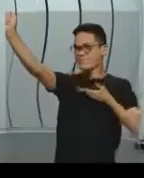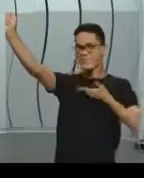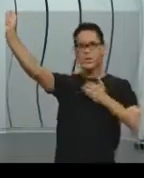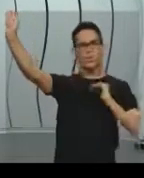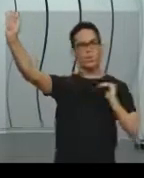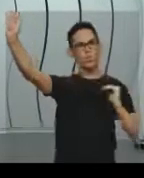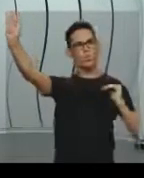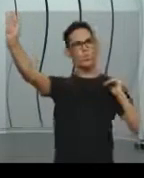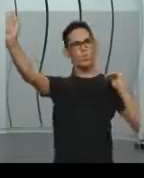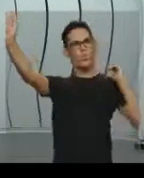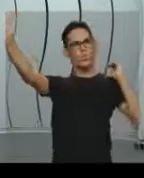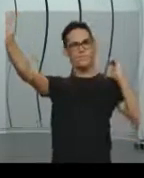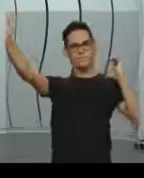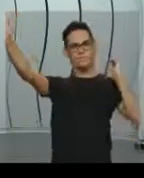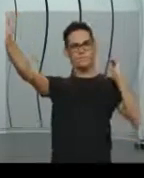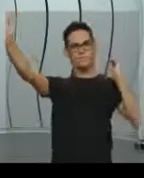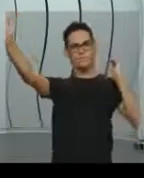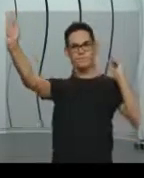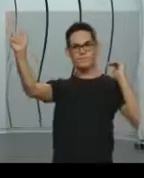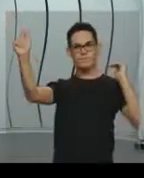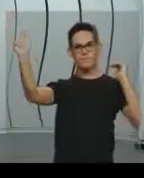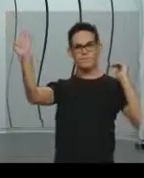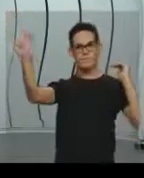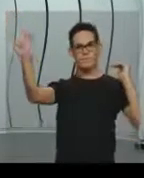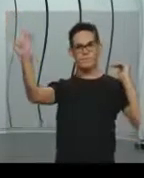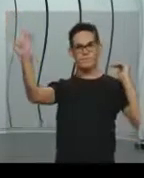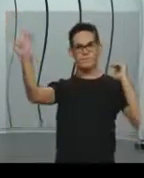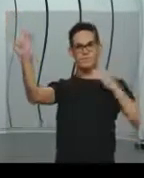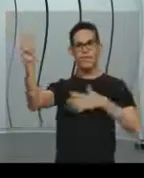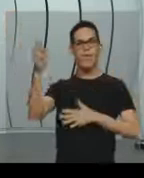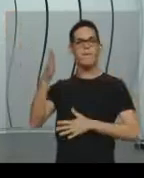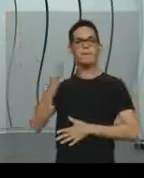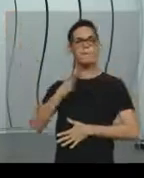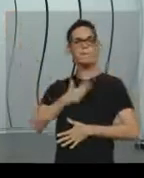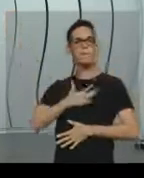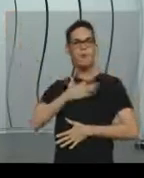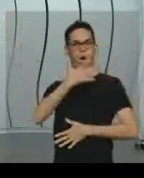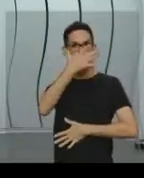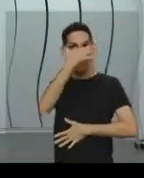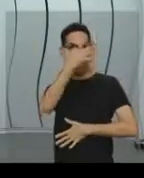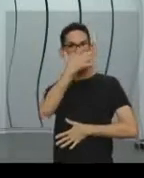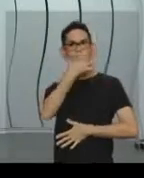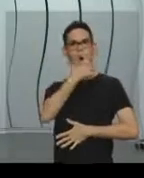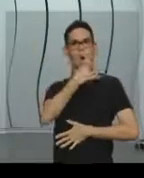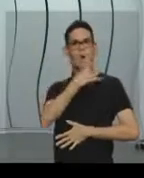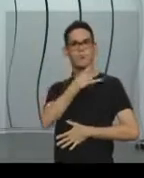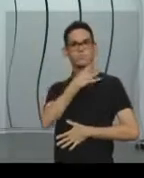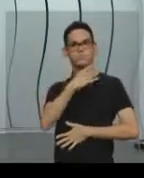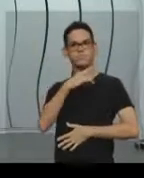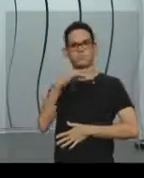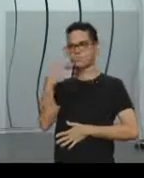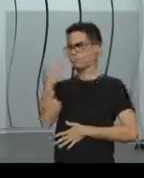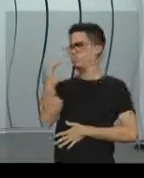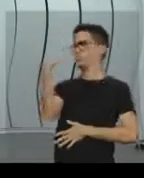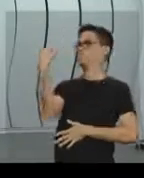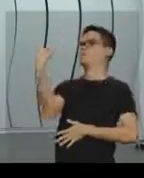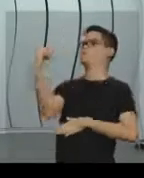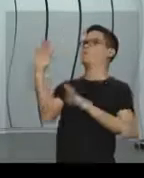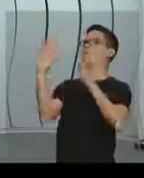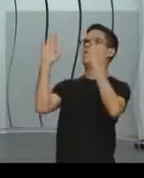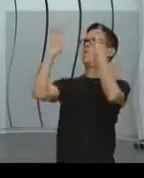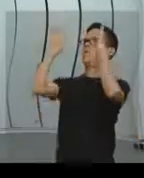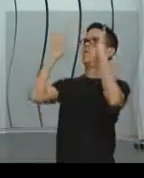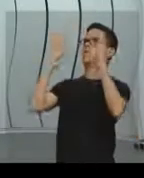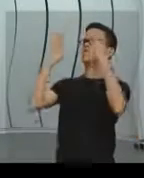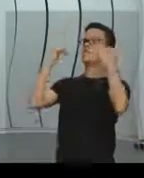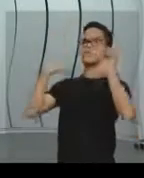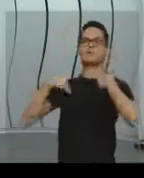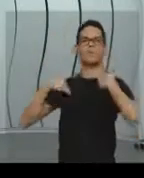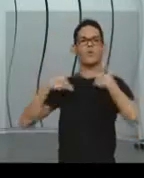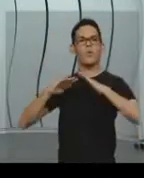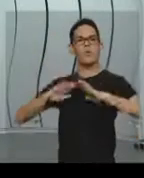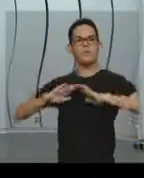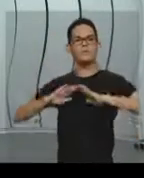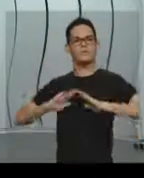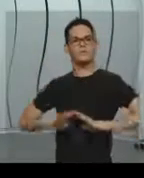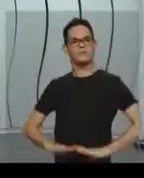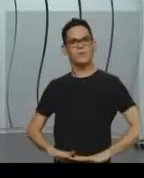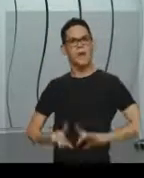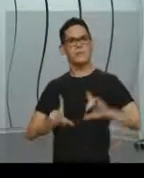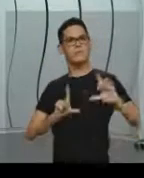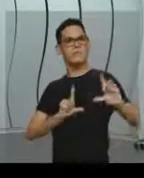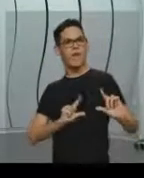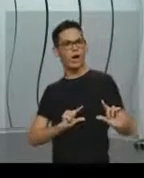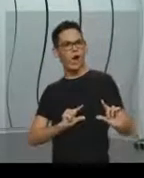superior, né? A ideia vai ser que o meu rosto tenha uma ênfase, mas o meu corpo, ele vai ficar